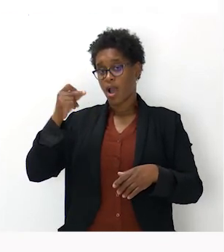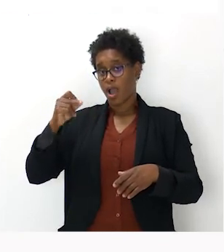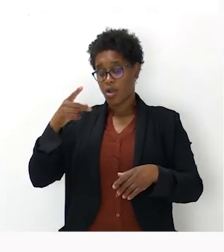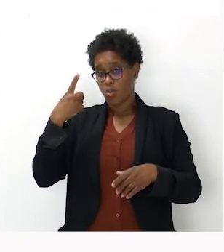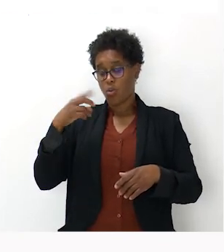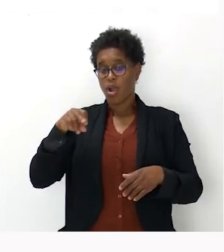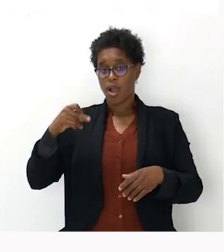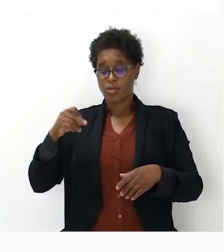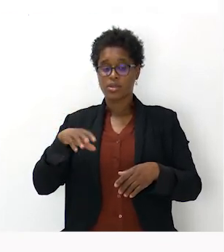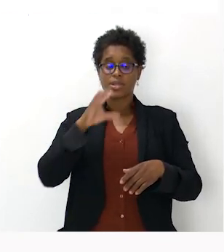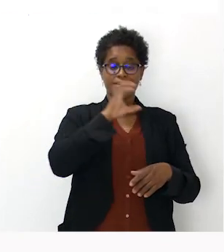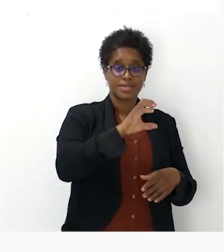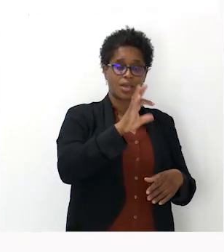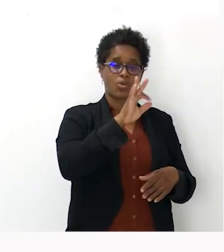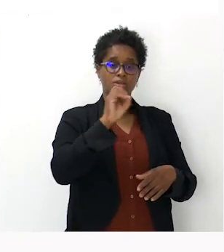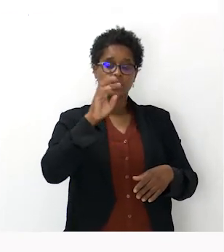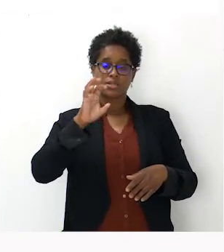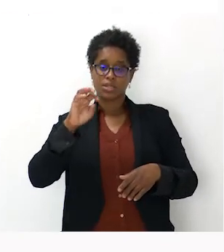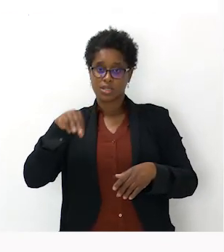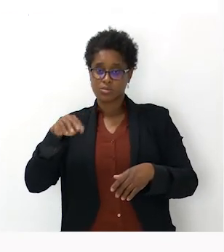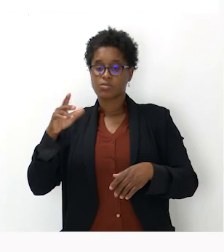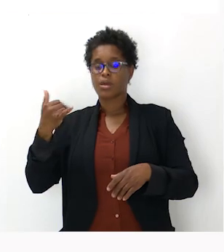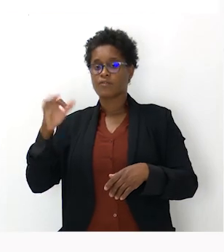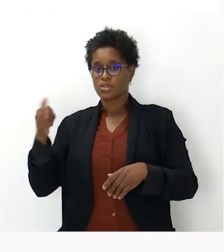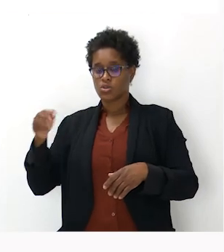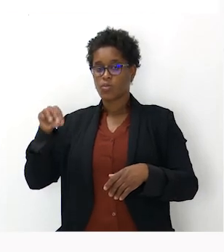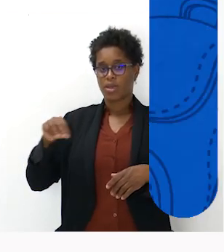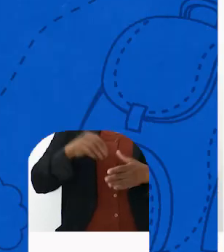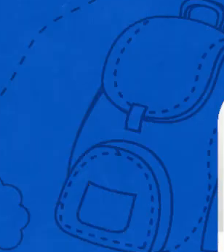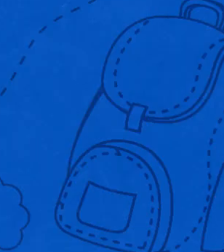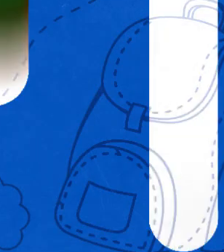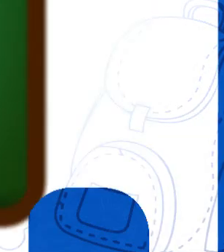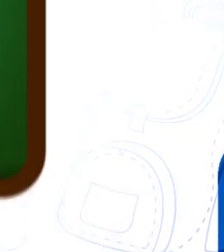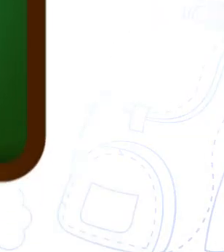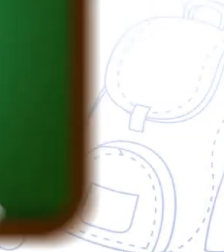400 centímetros para 25 metros.